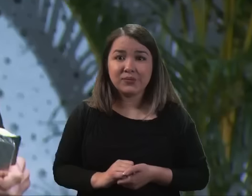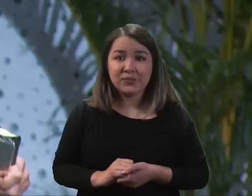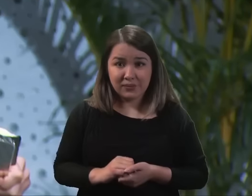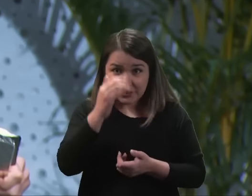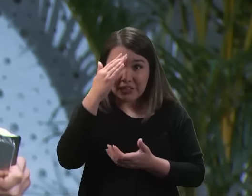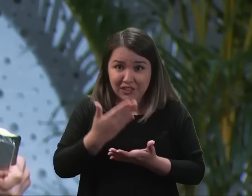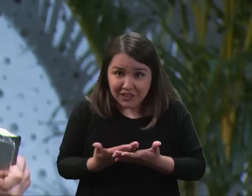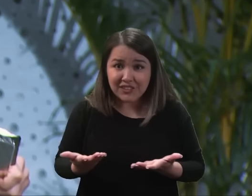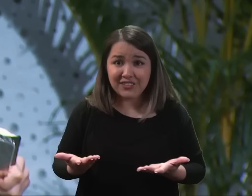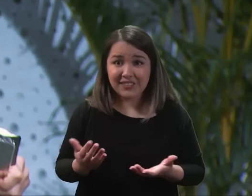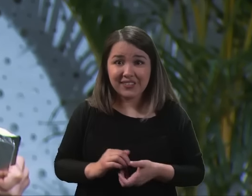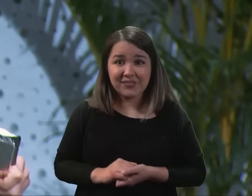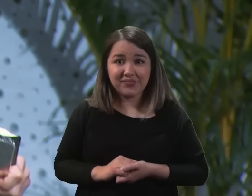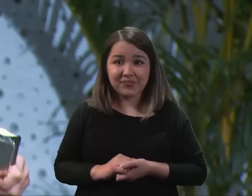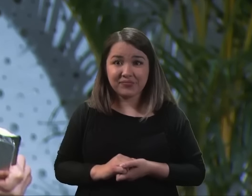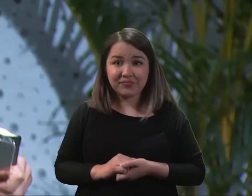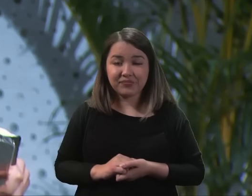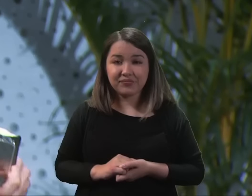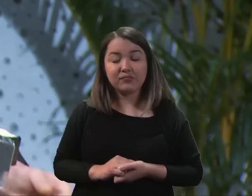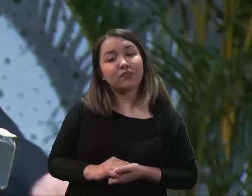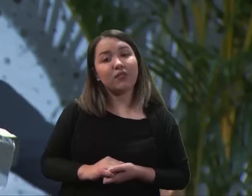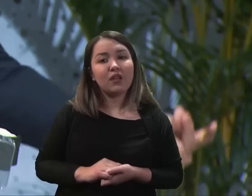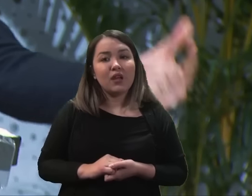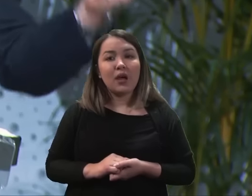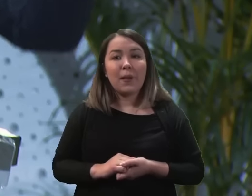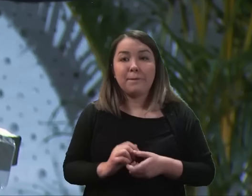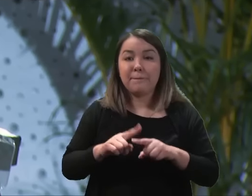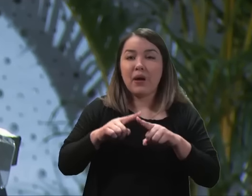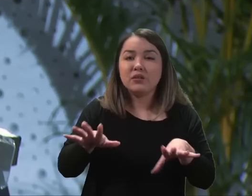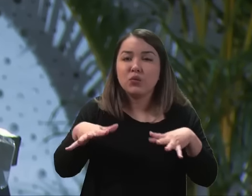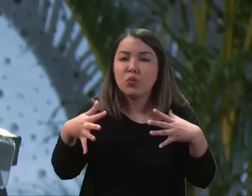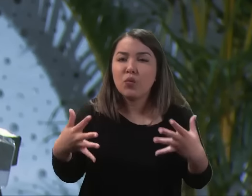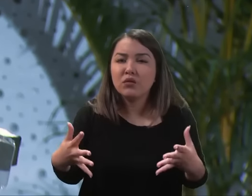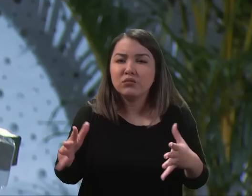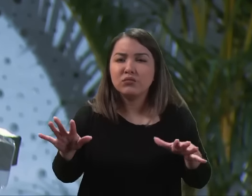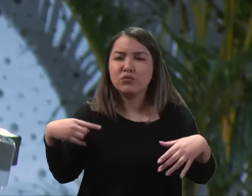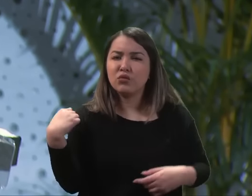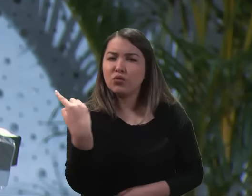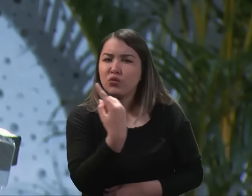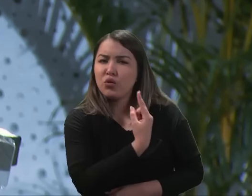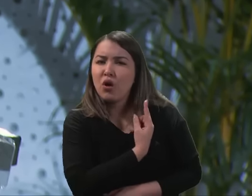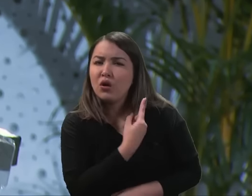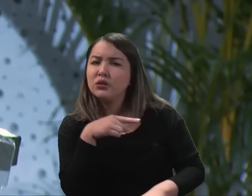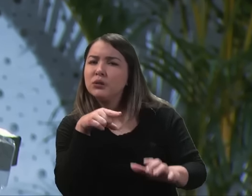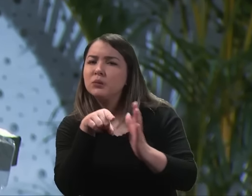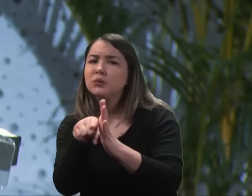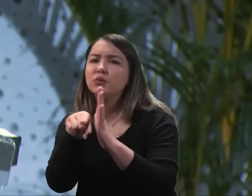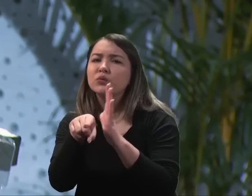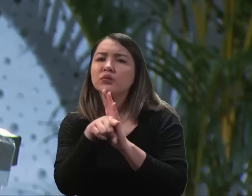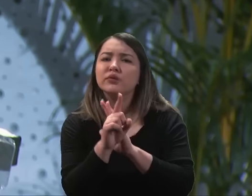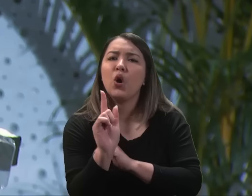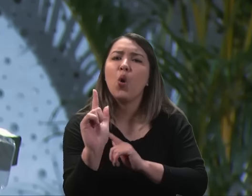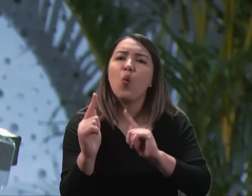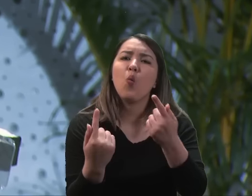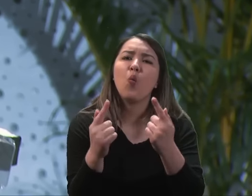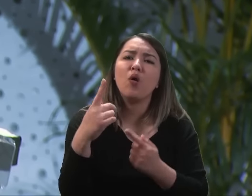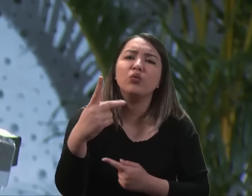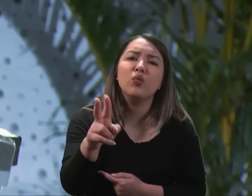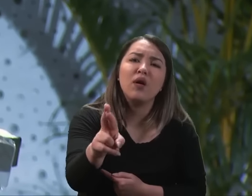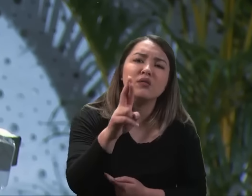no entanto quando nós levantamos aqui a pergunta qual será a tua resposta